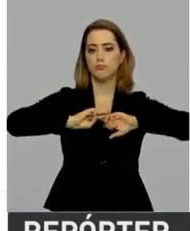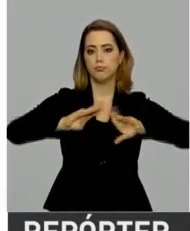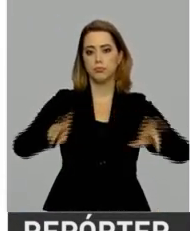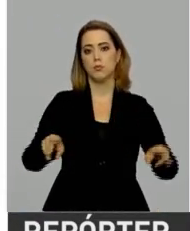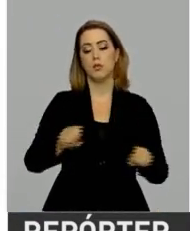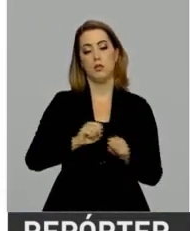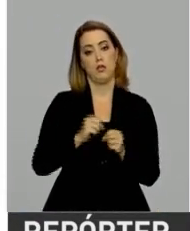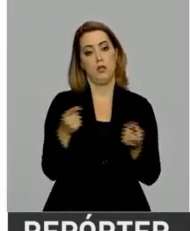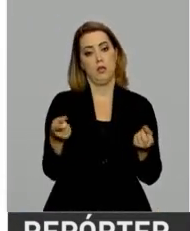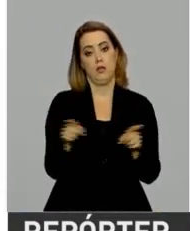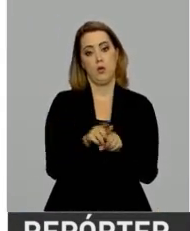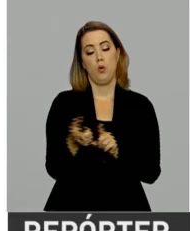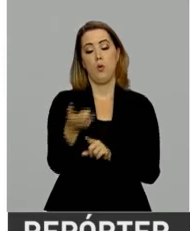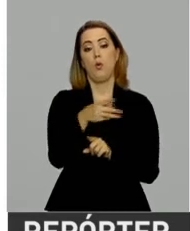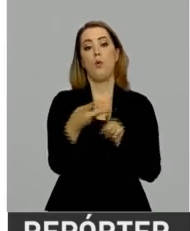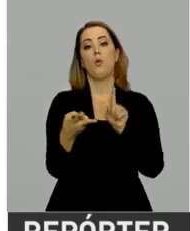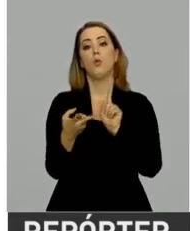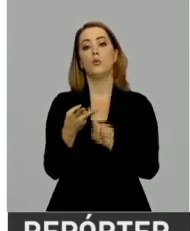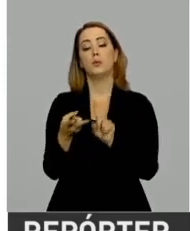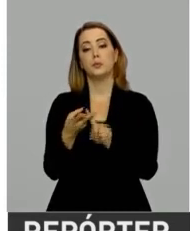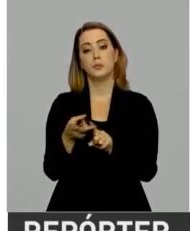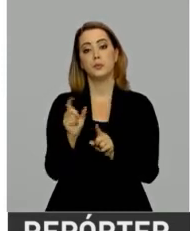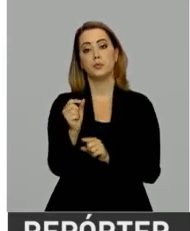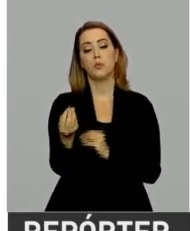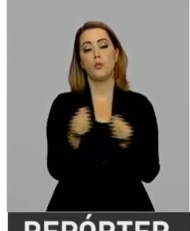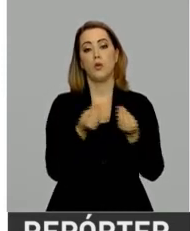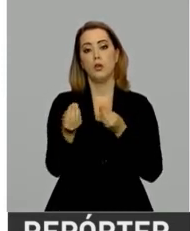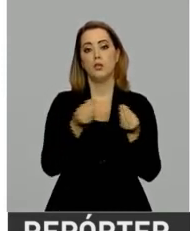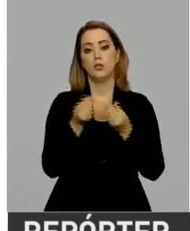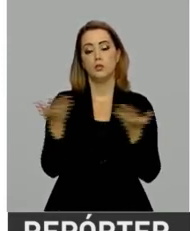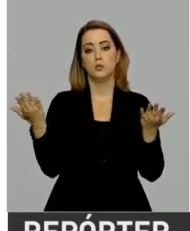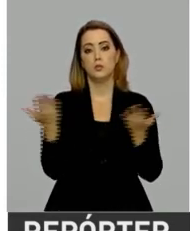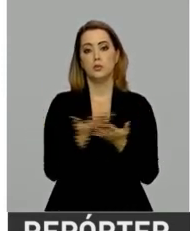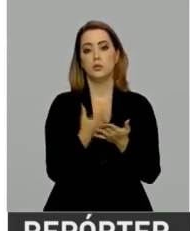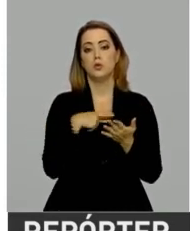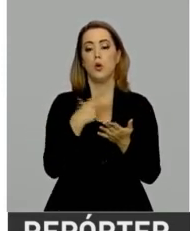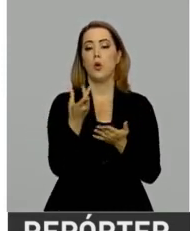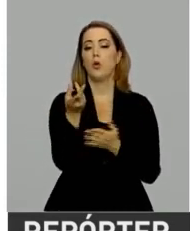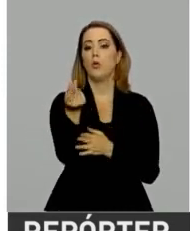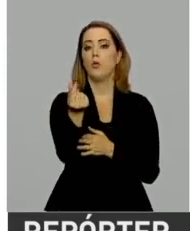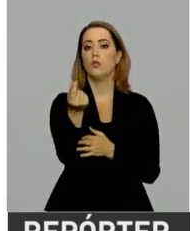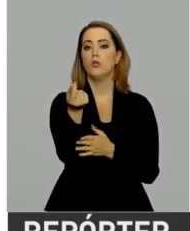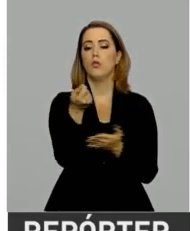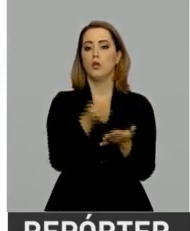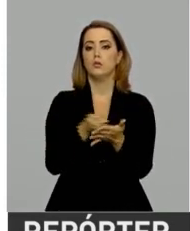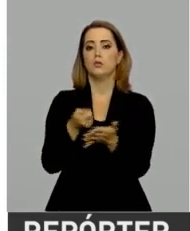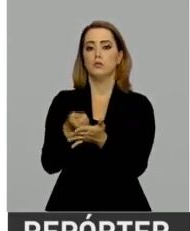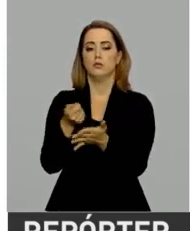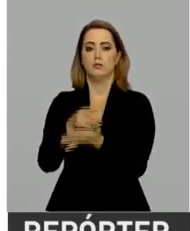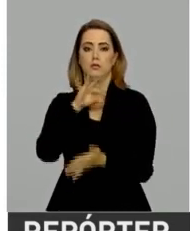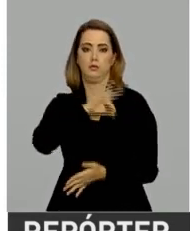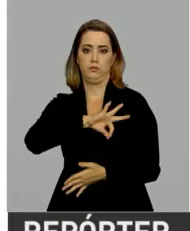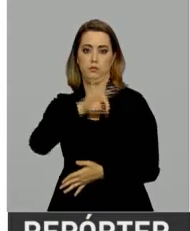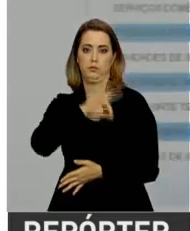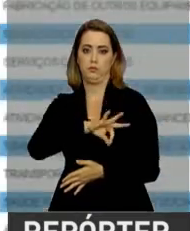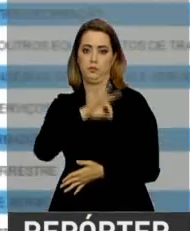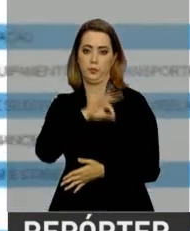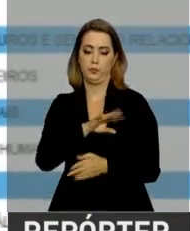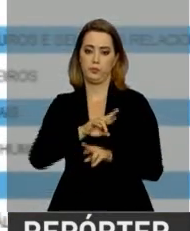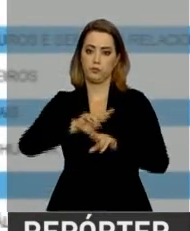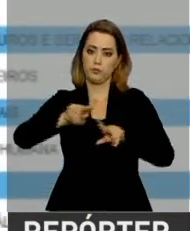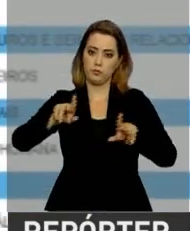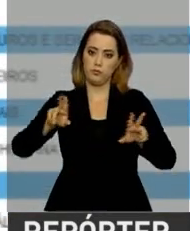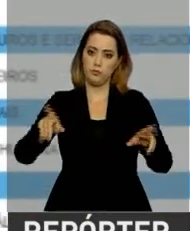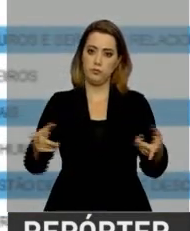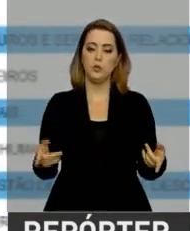complemento às informações traz por exemplo como está o comportamento das remunerações nas diferentes atividades profissionais